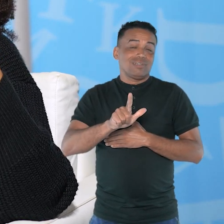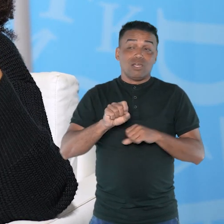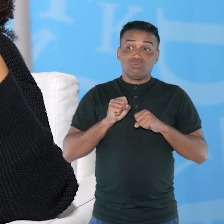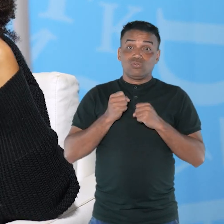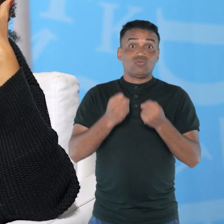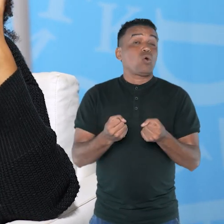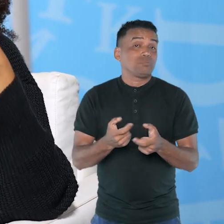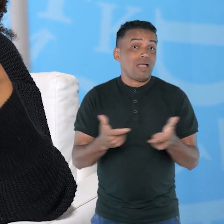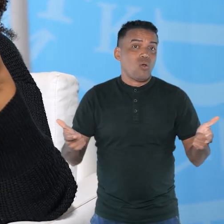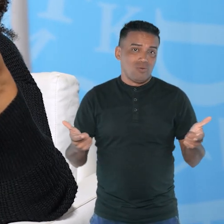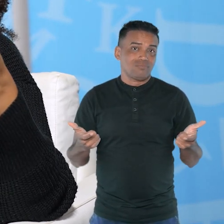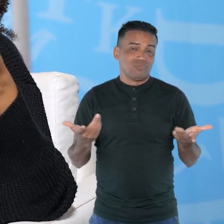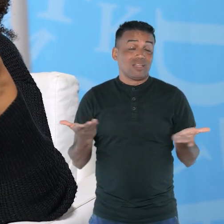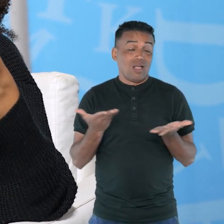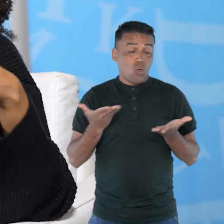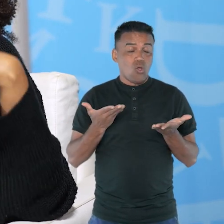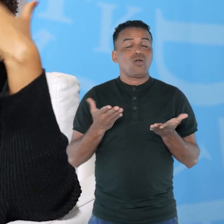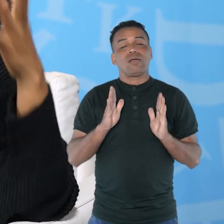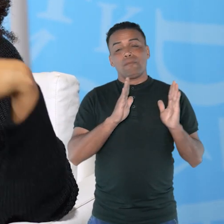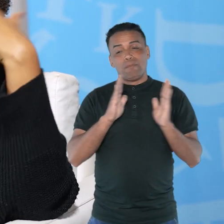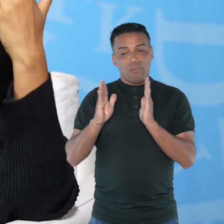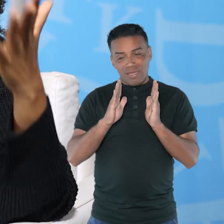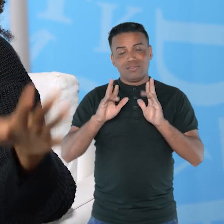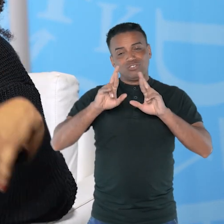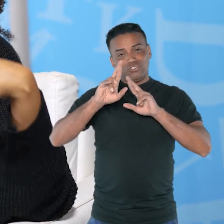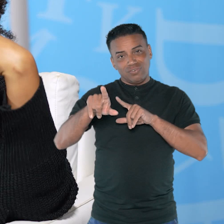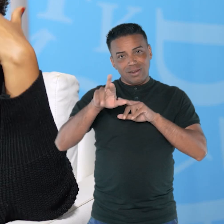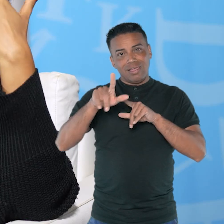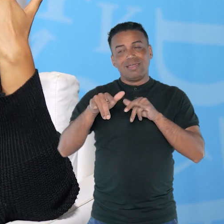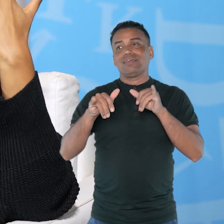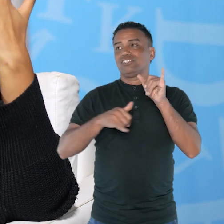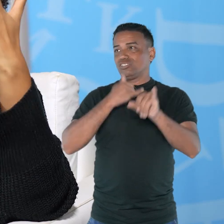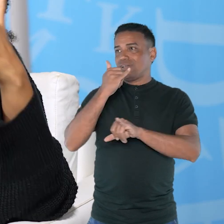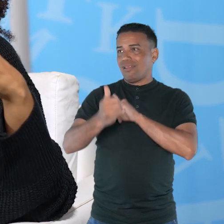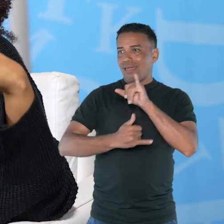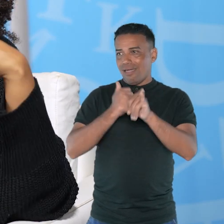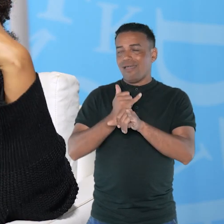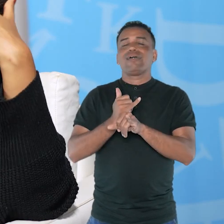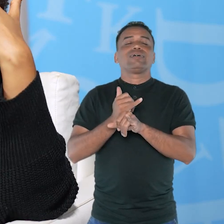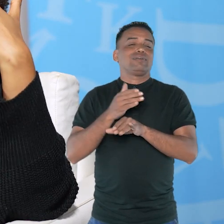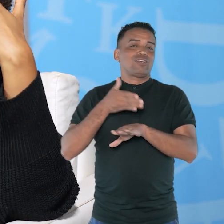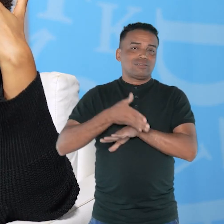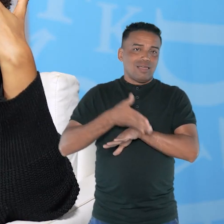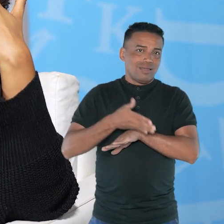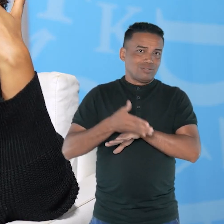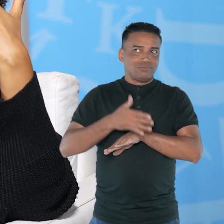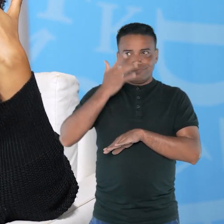assim. Então, agora que a gente tem um momento diferente, que a gente pode ter mais acesso à informação de uma